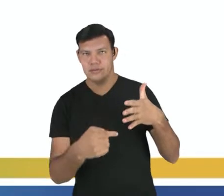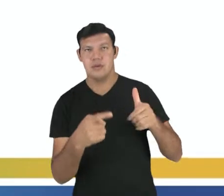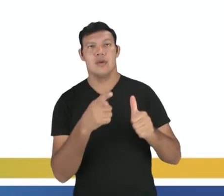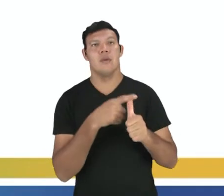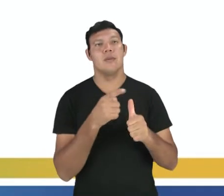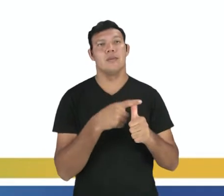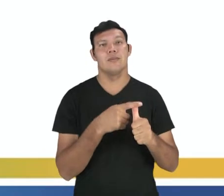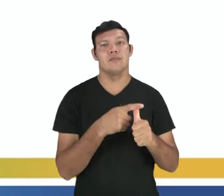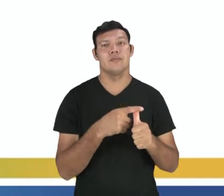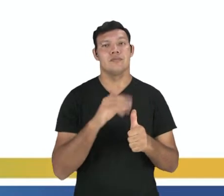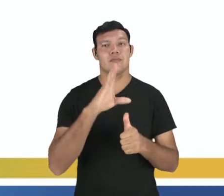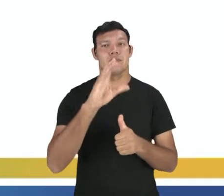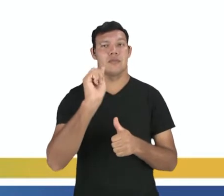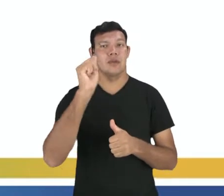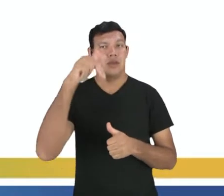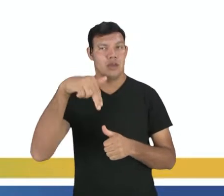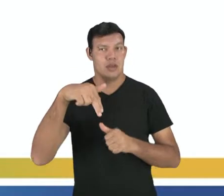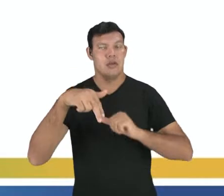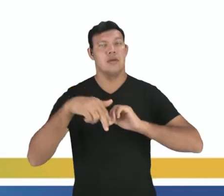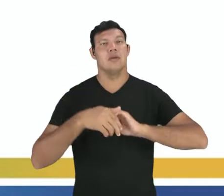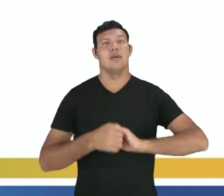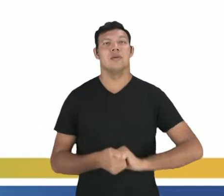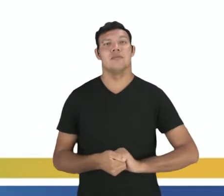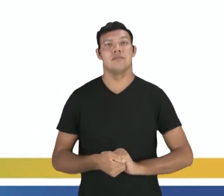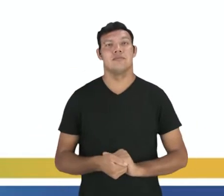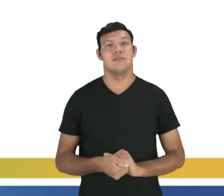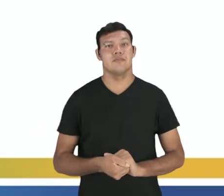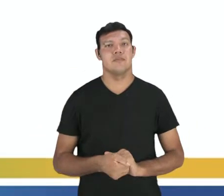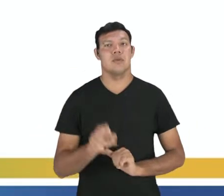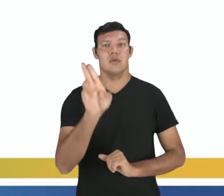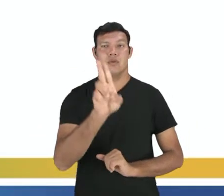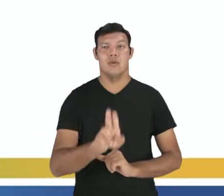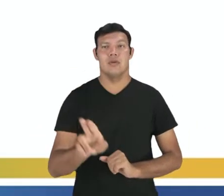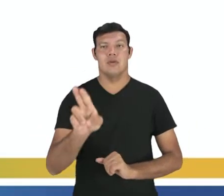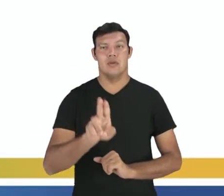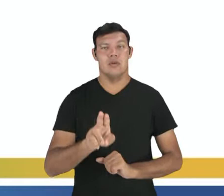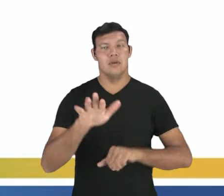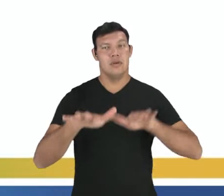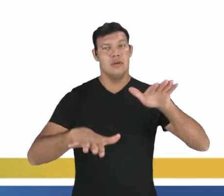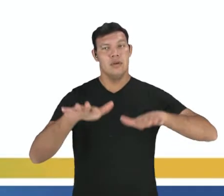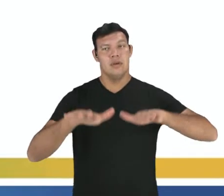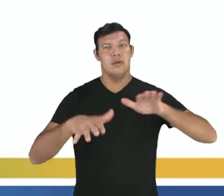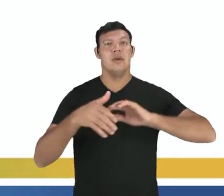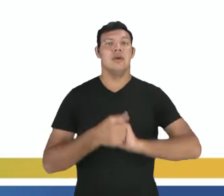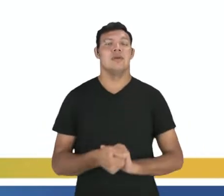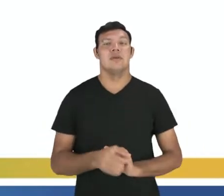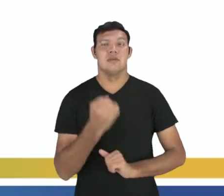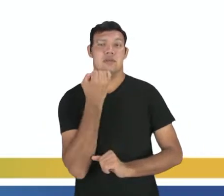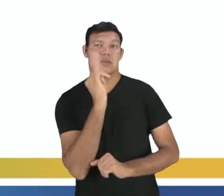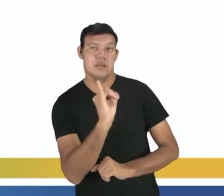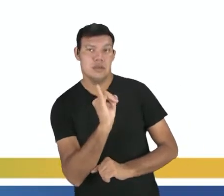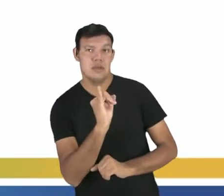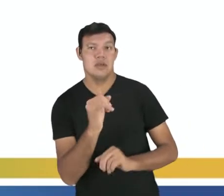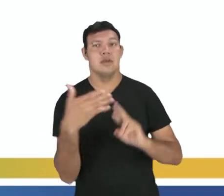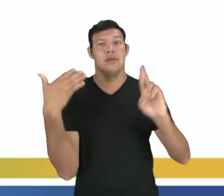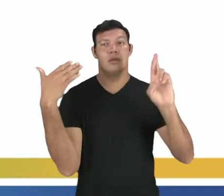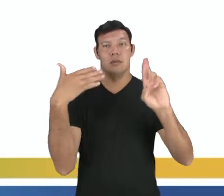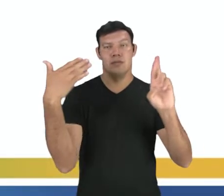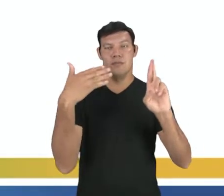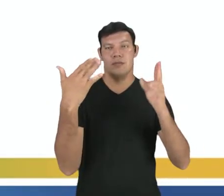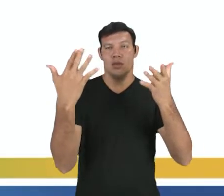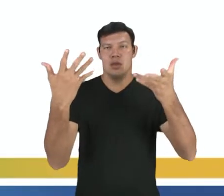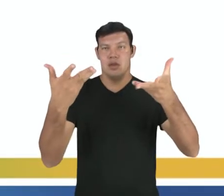verbo modal can, que pode ser utilizado quando eu quero falar sobre